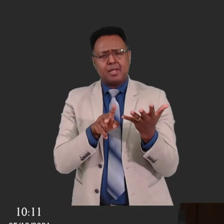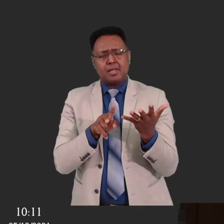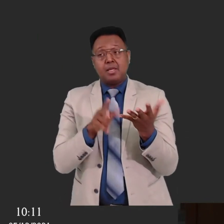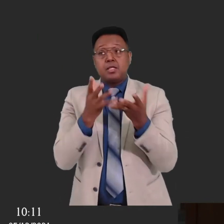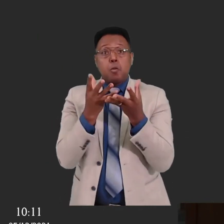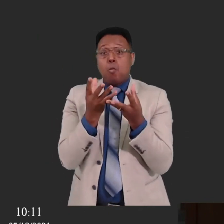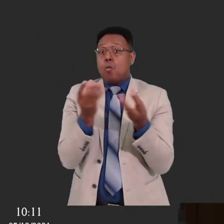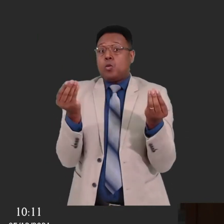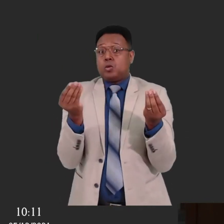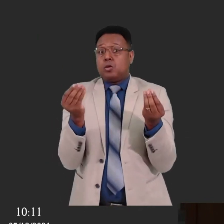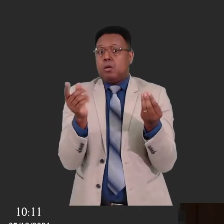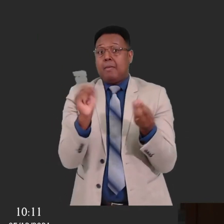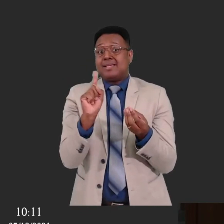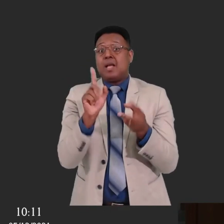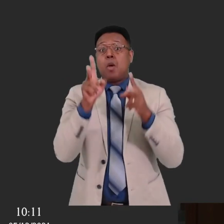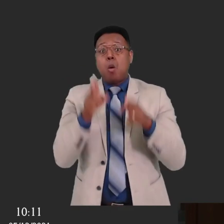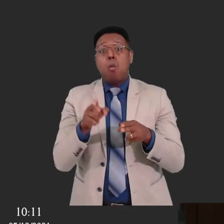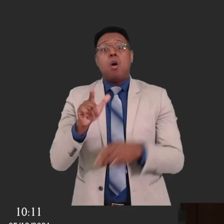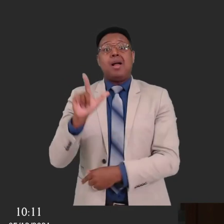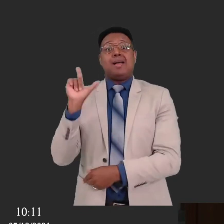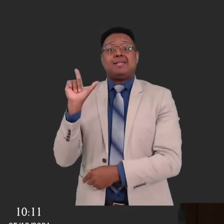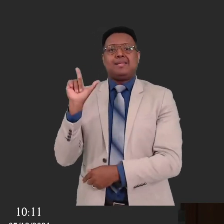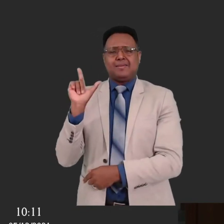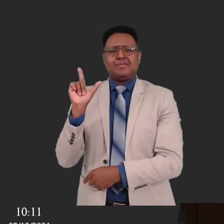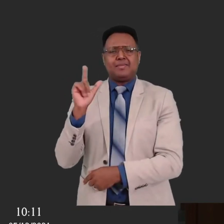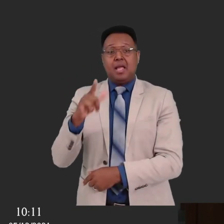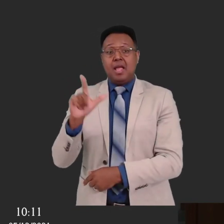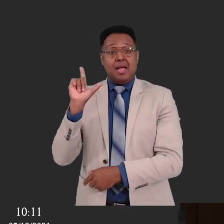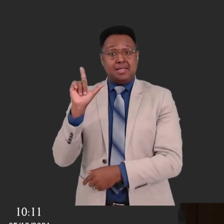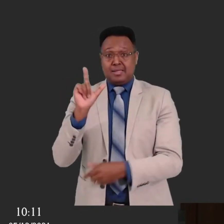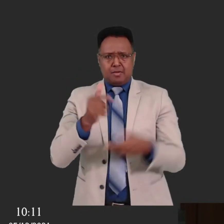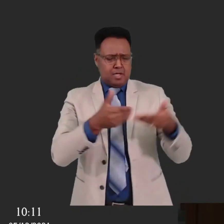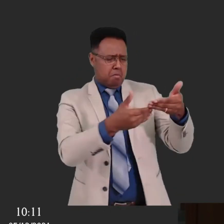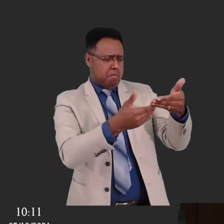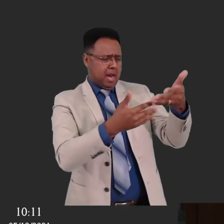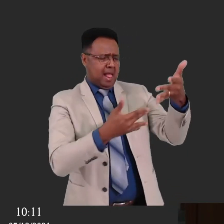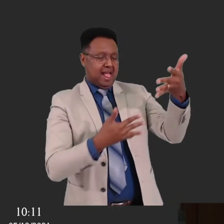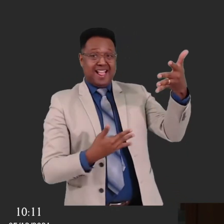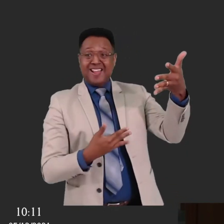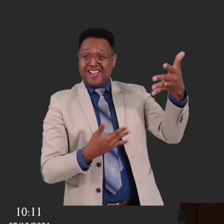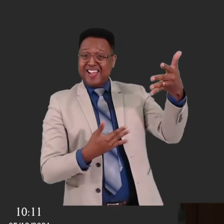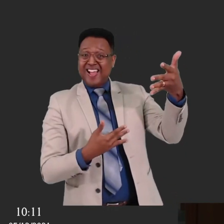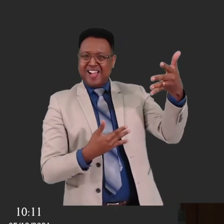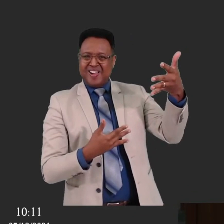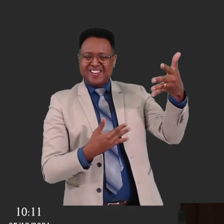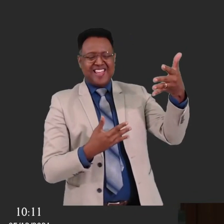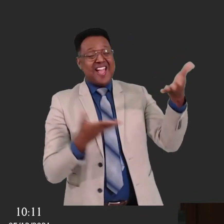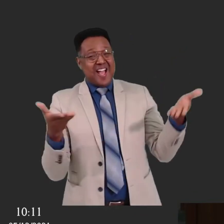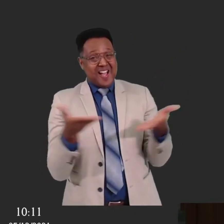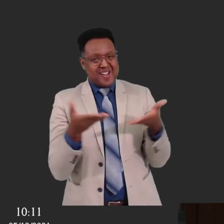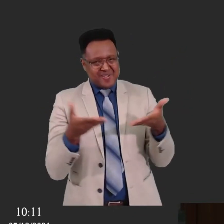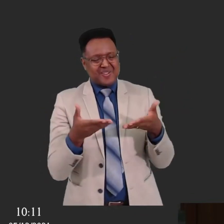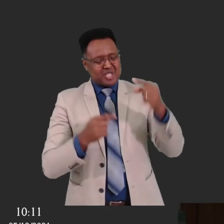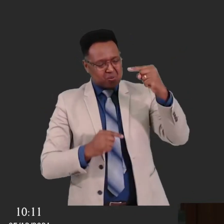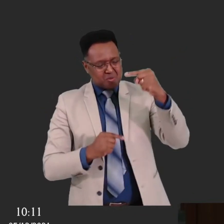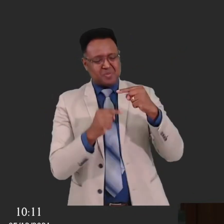mas nem tanto quanto antes. Porque antes vinha uma lista grande, agora diminuiu bem. Estes